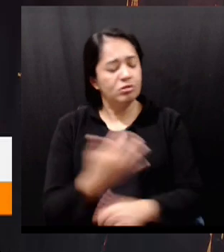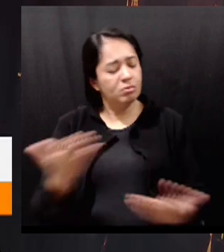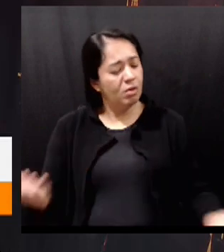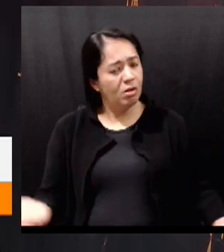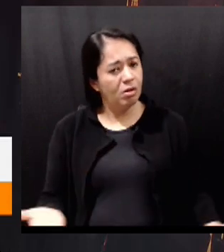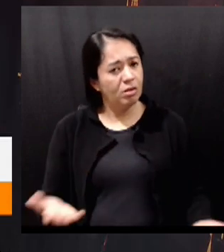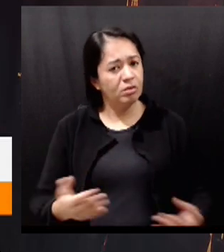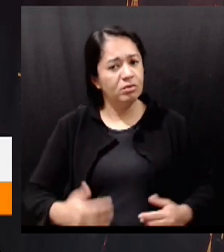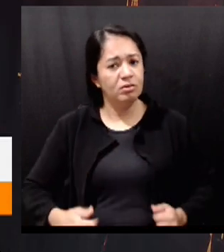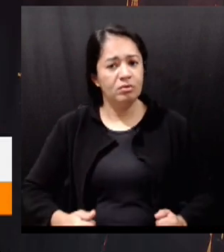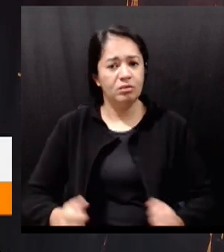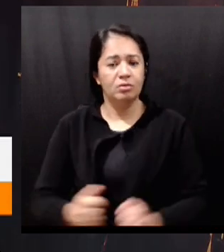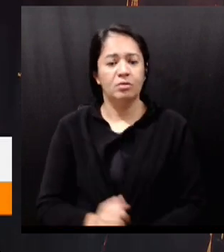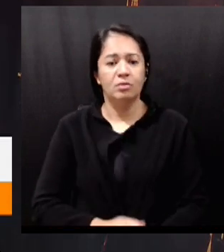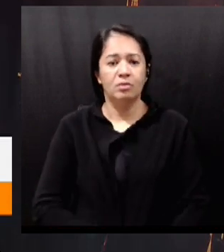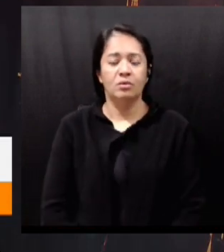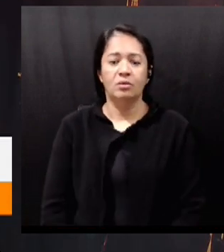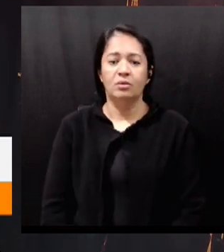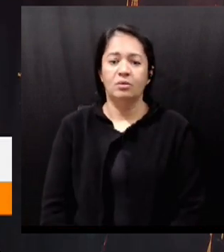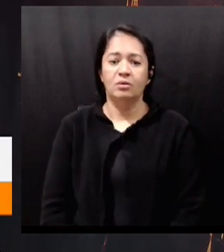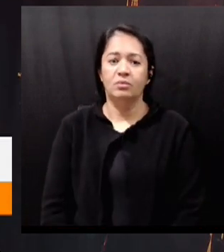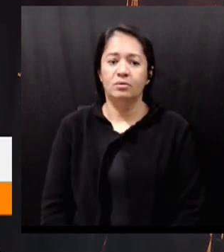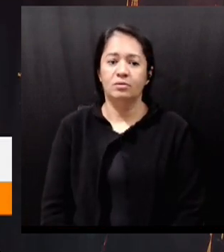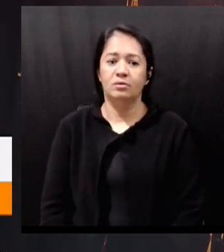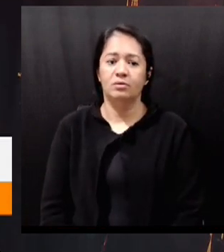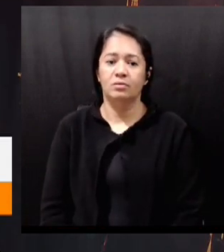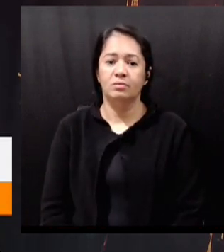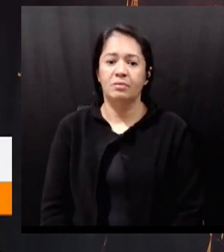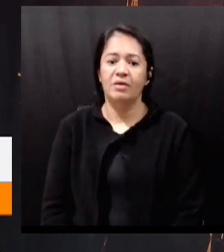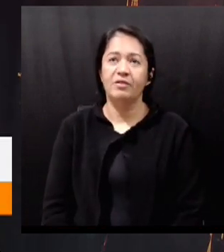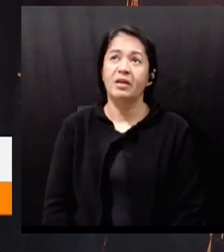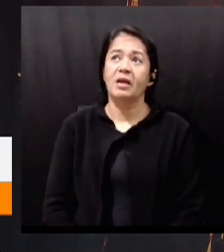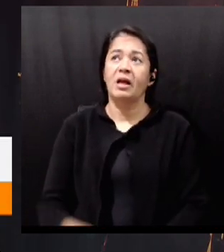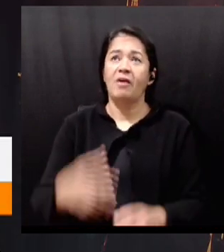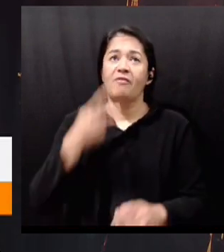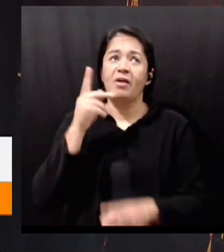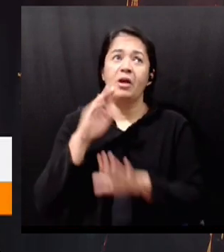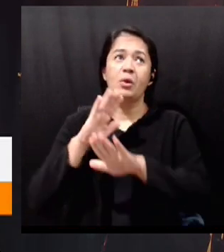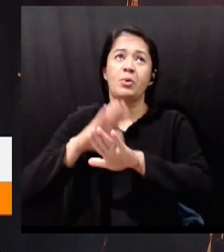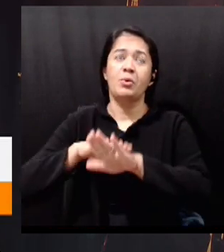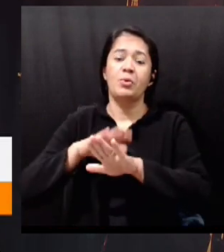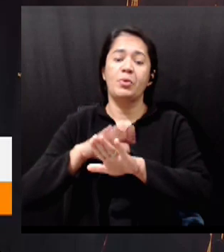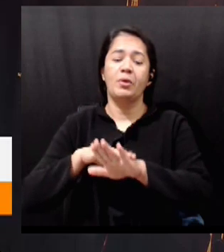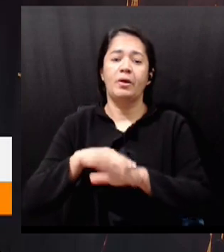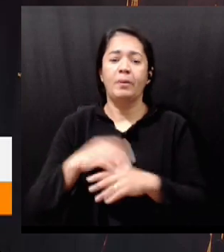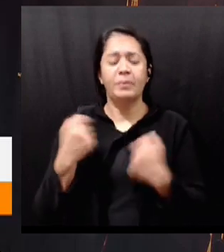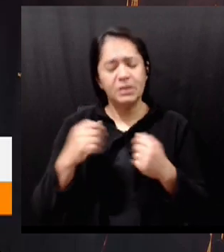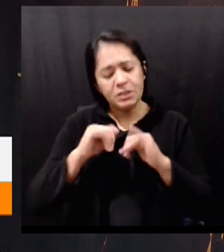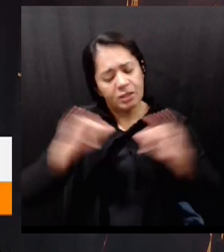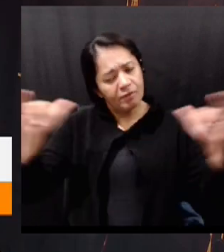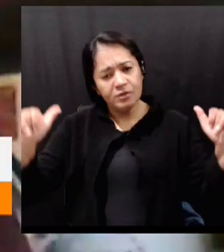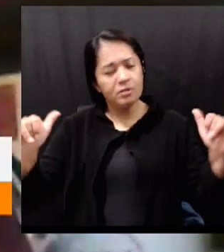falar. Não fale em entrelinhas, né? É importante a gente comunicar que a gente não está dando conta e tudo bem.